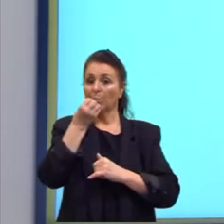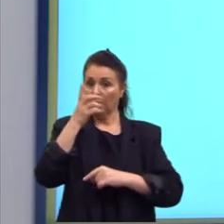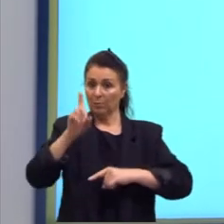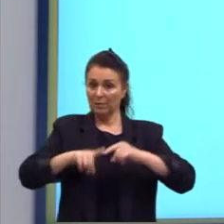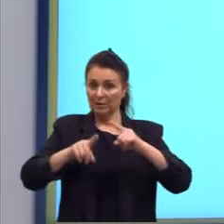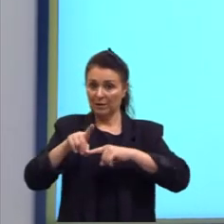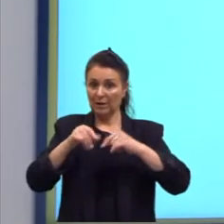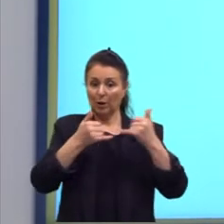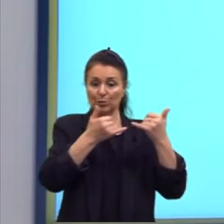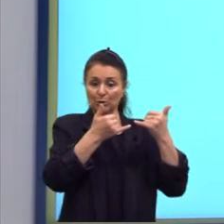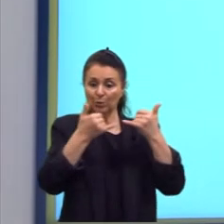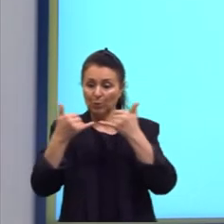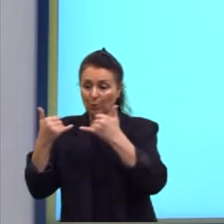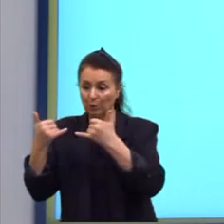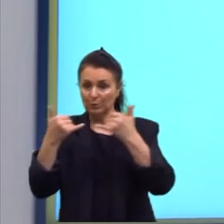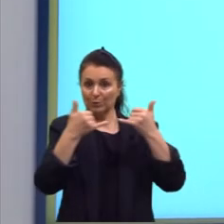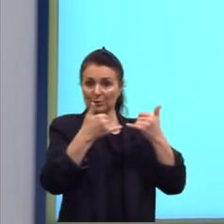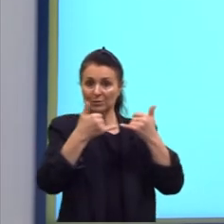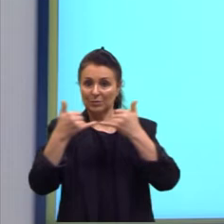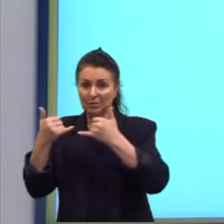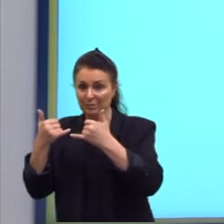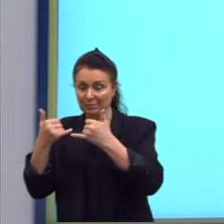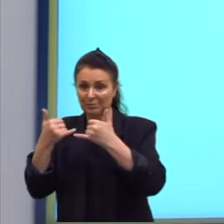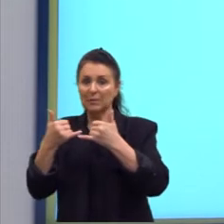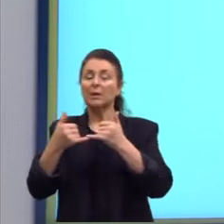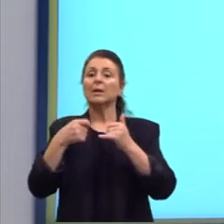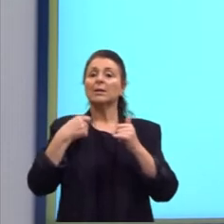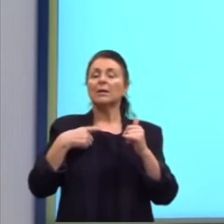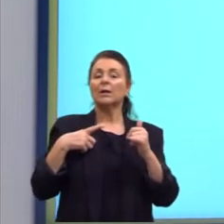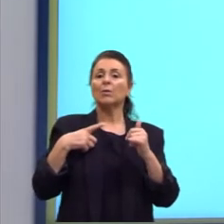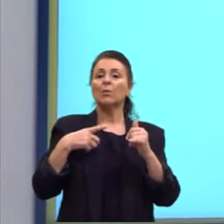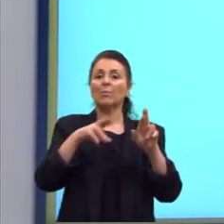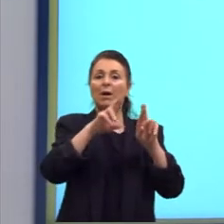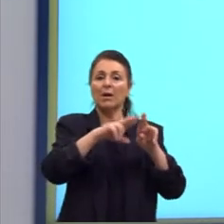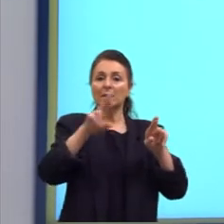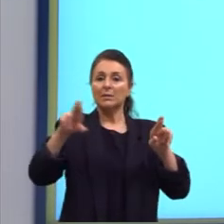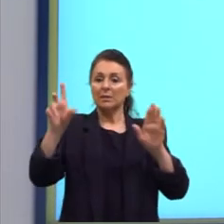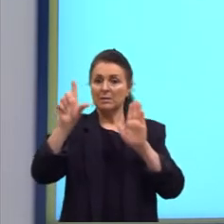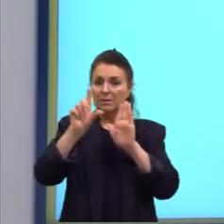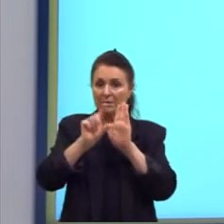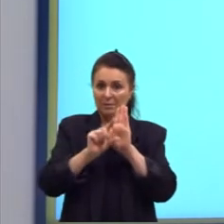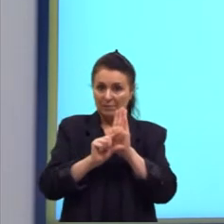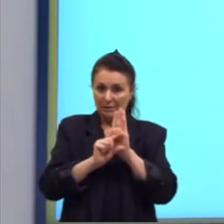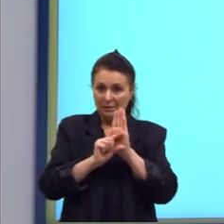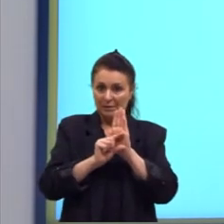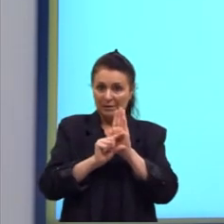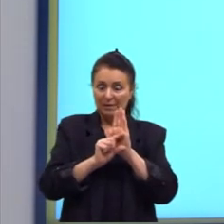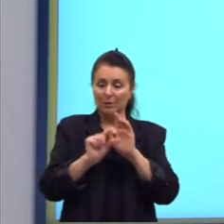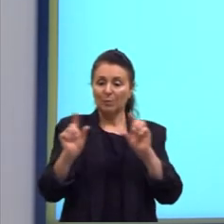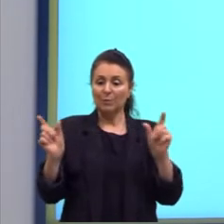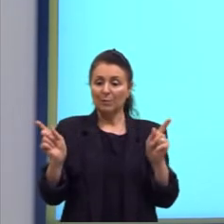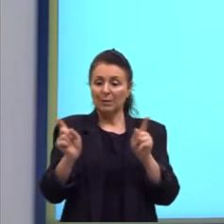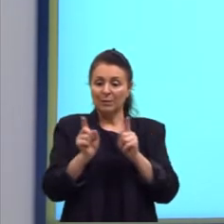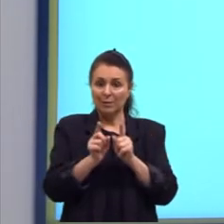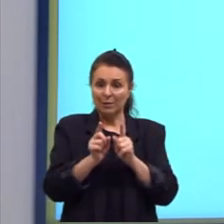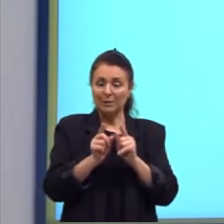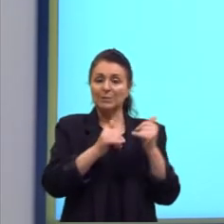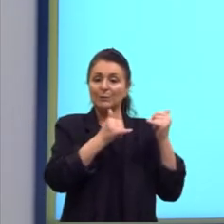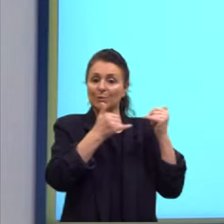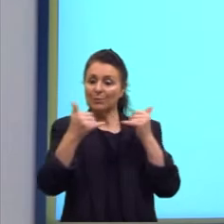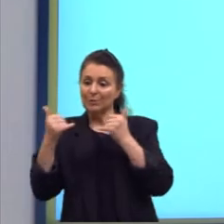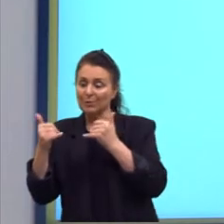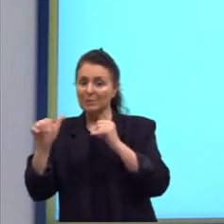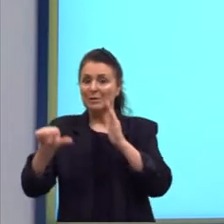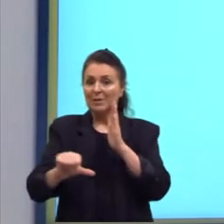condutor elétrico ele tem que ter uma resistência baixa então valores menores com o melhor tá